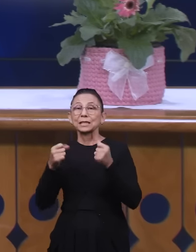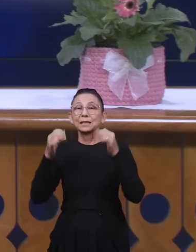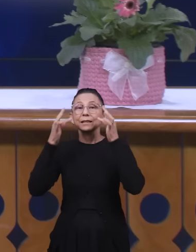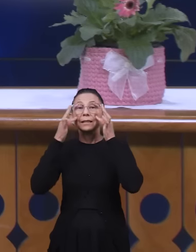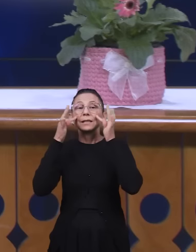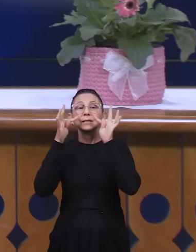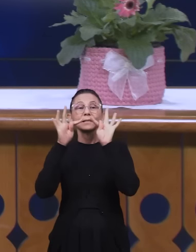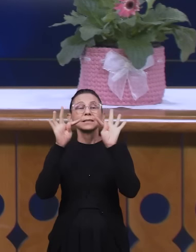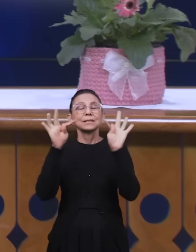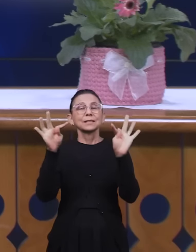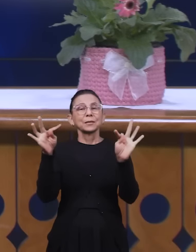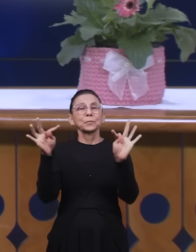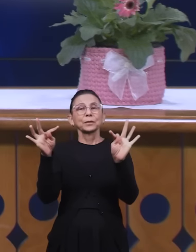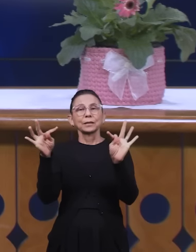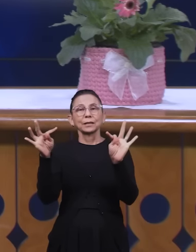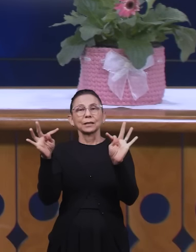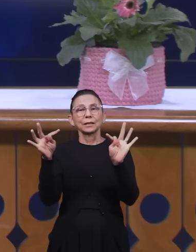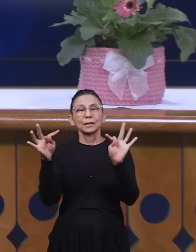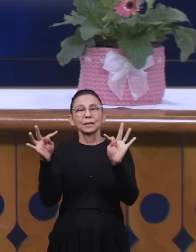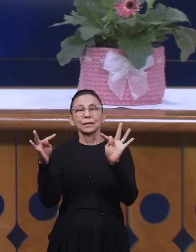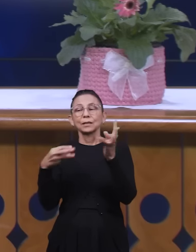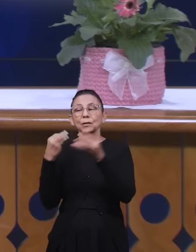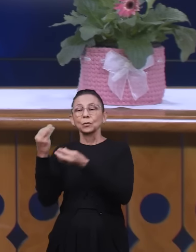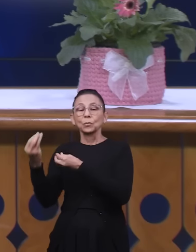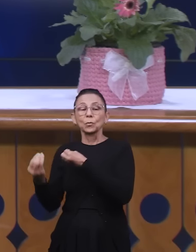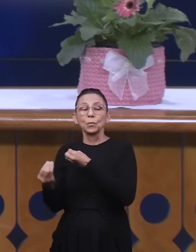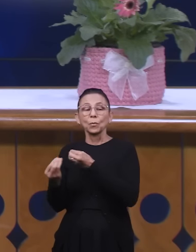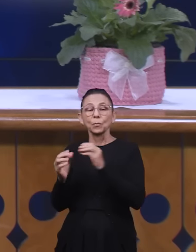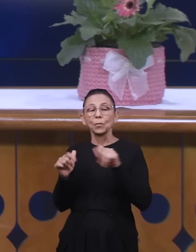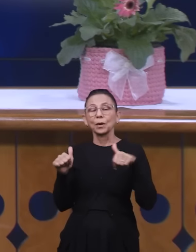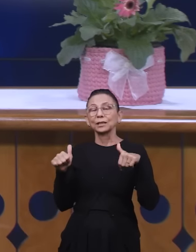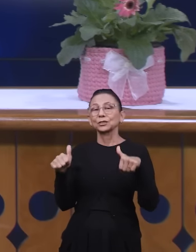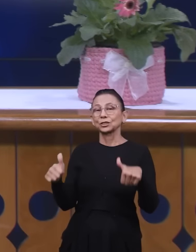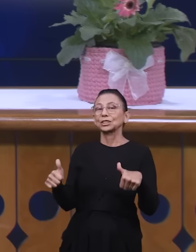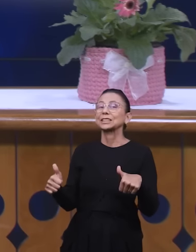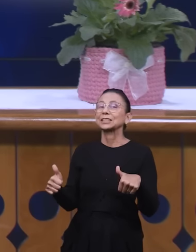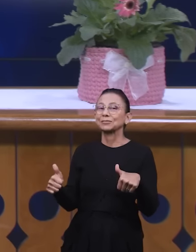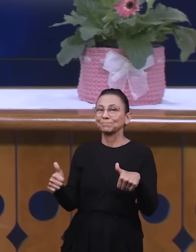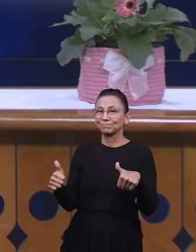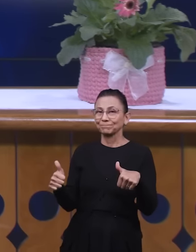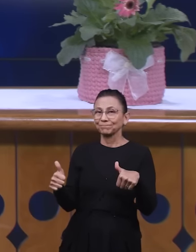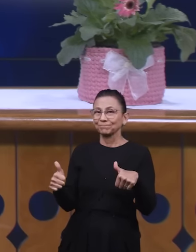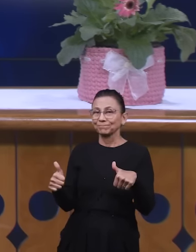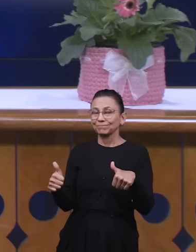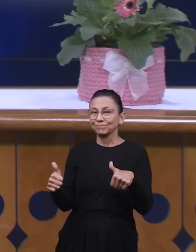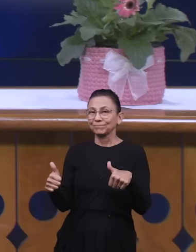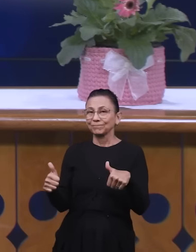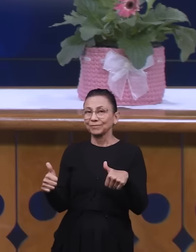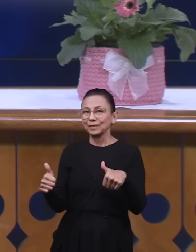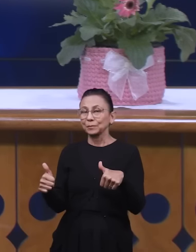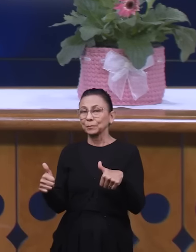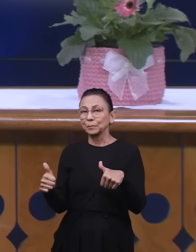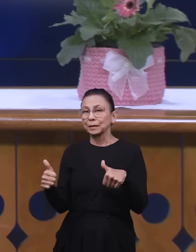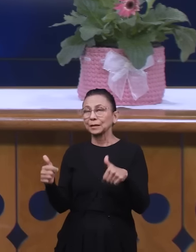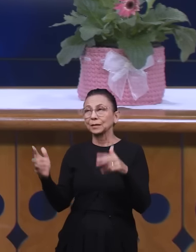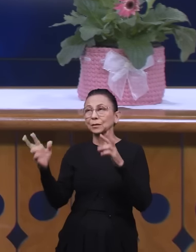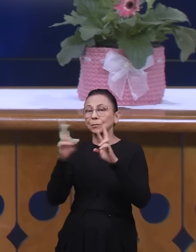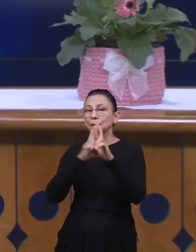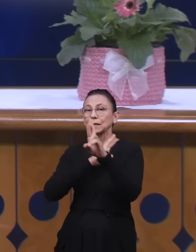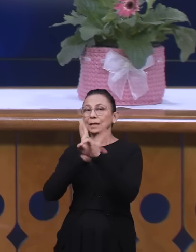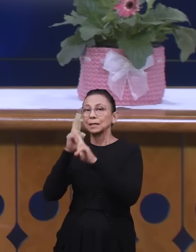como eles deveriam fazer, o que eles deveriam fazer para estar com uma ligação direta com